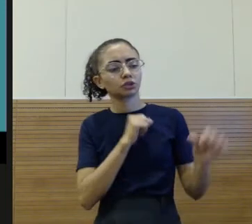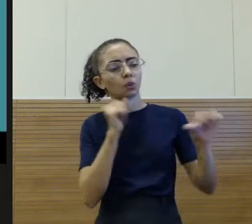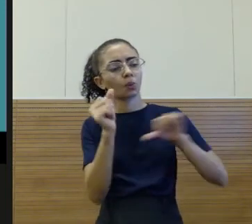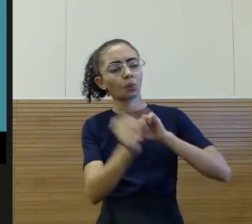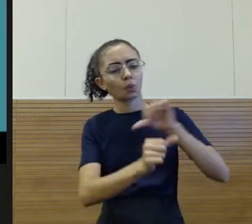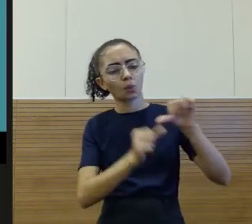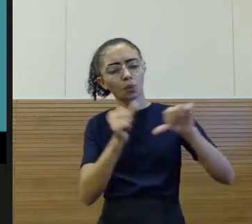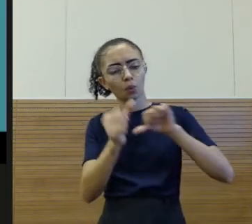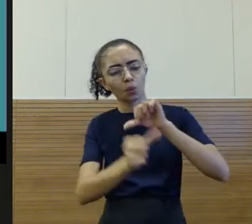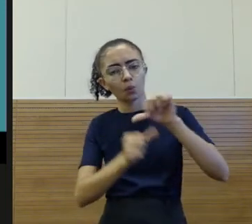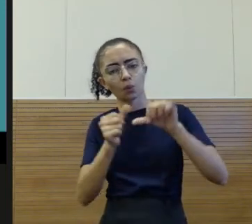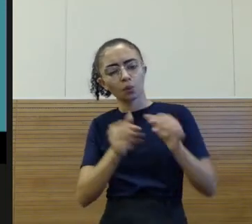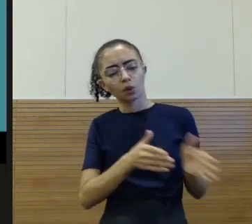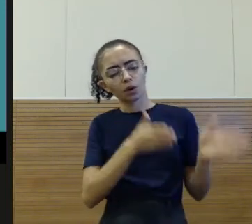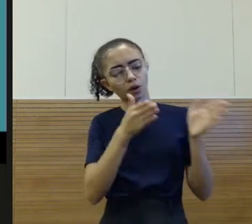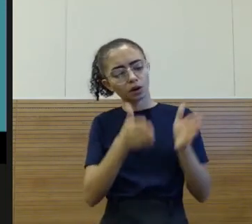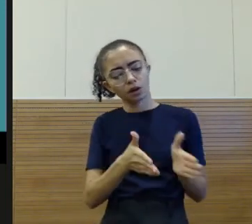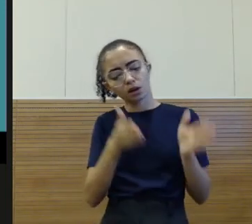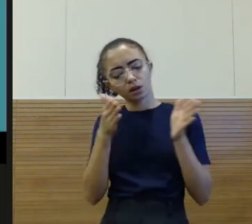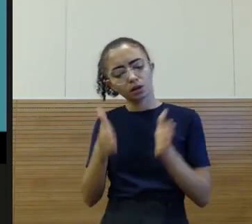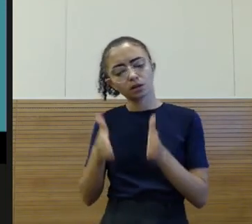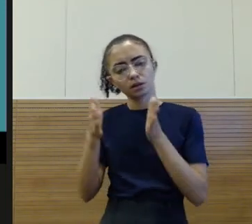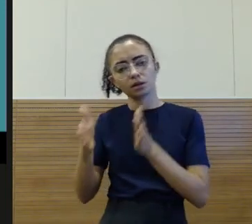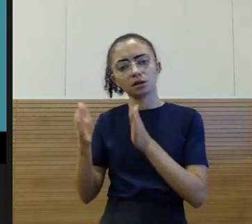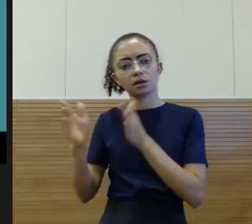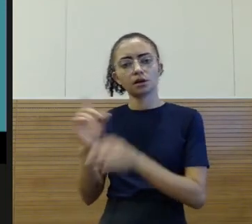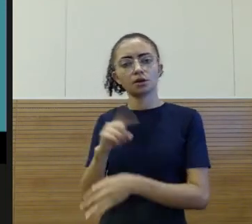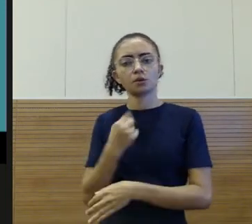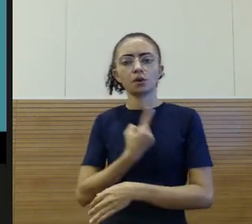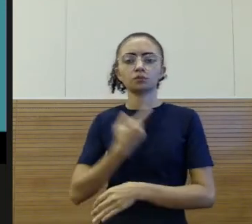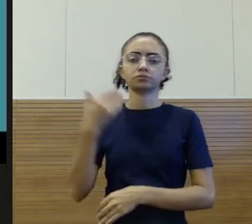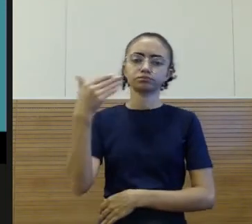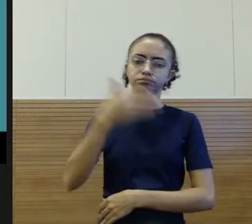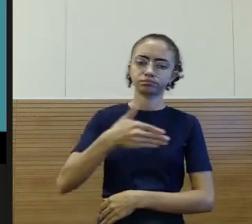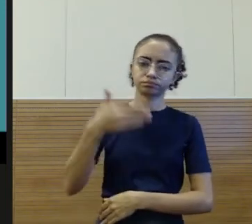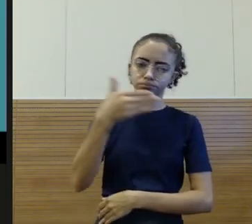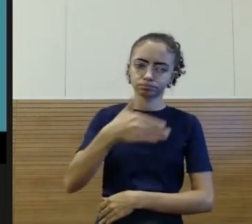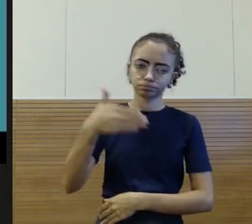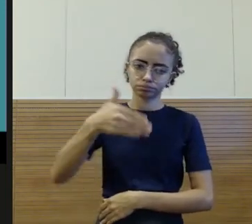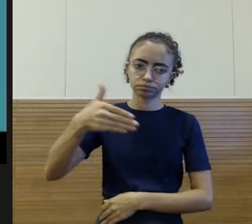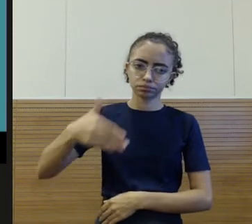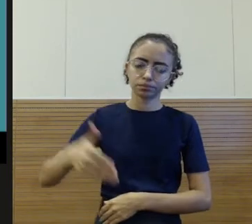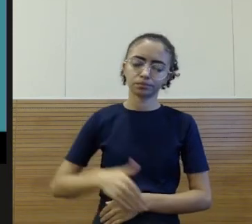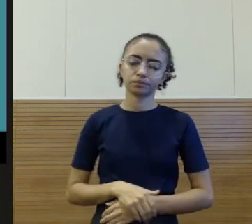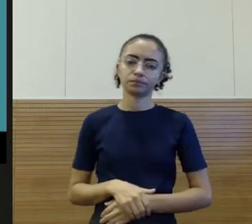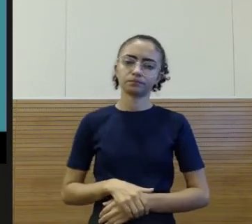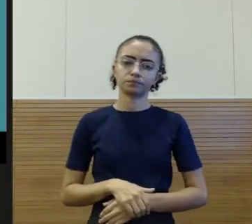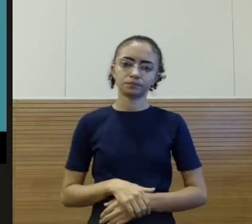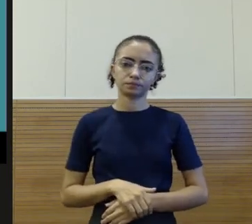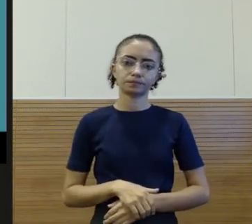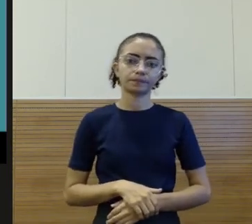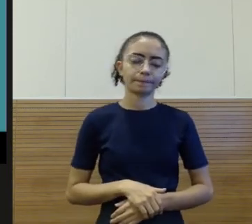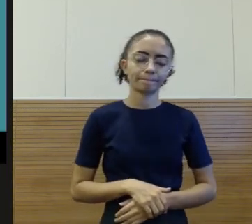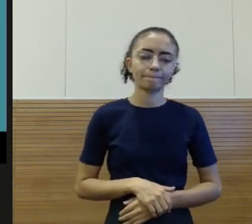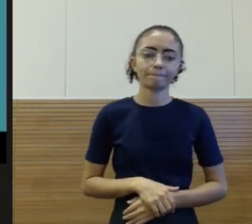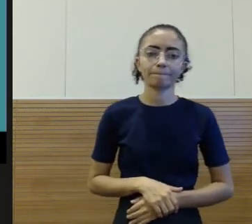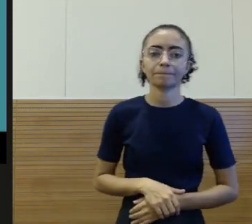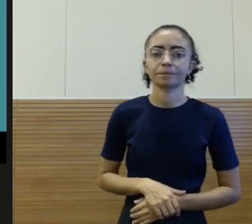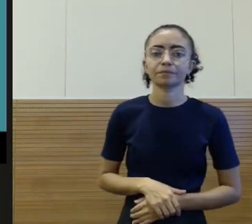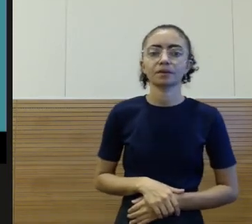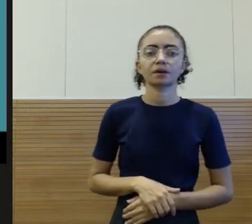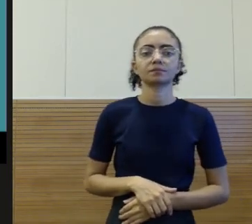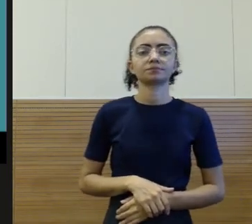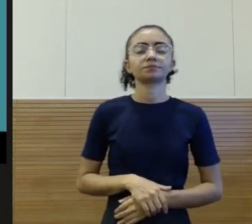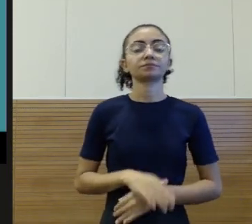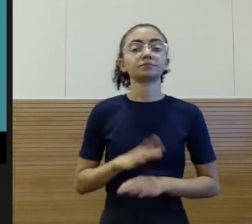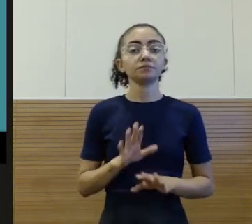fazer cada uma dessas etapas que todos estamos aí passando. Um ponto muito